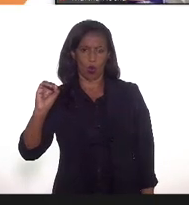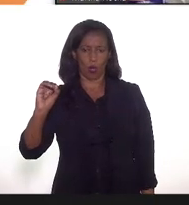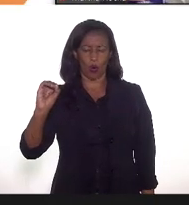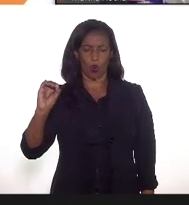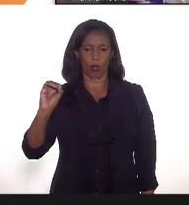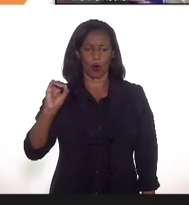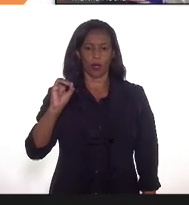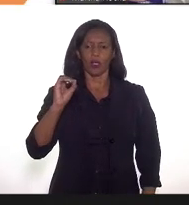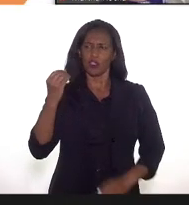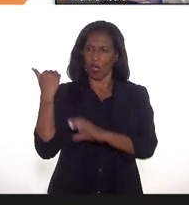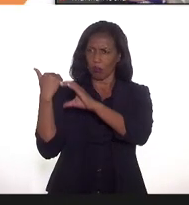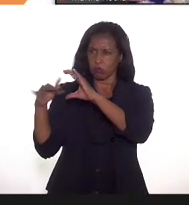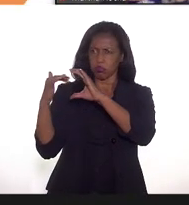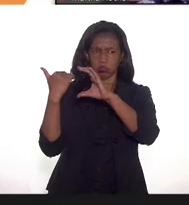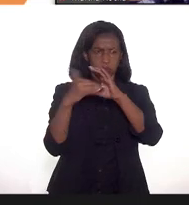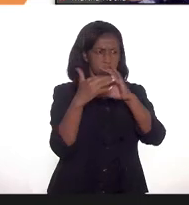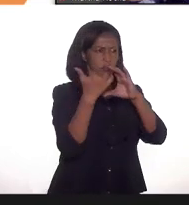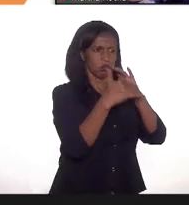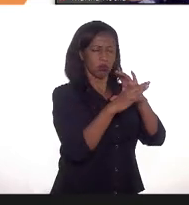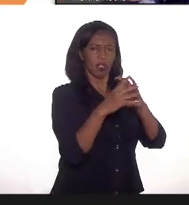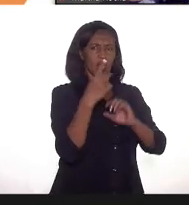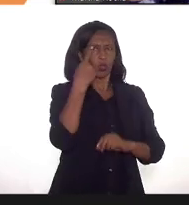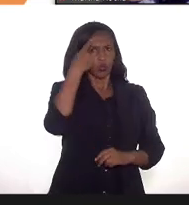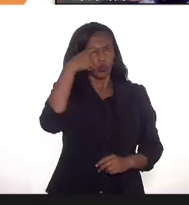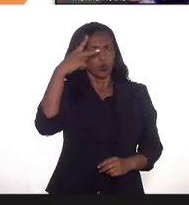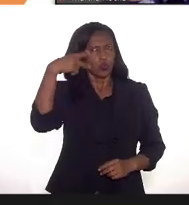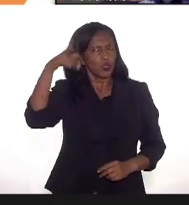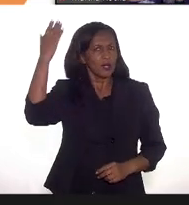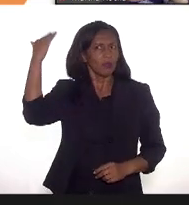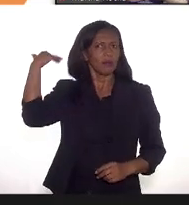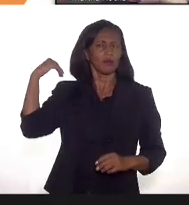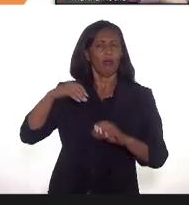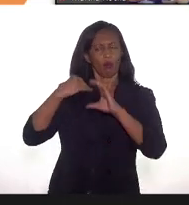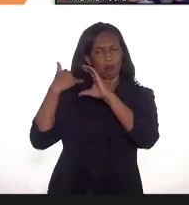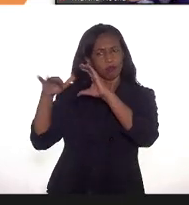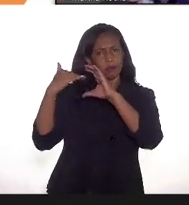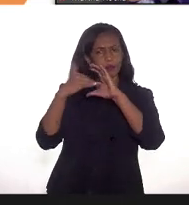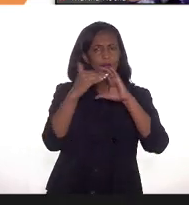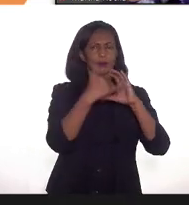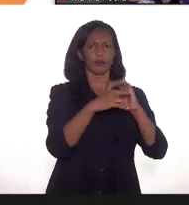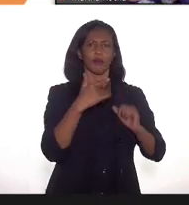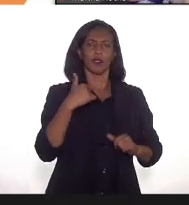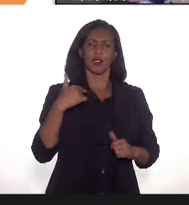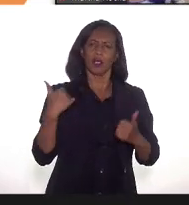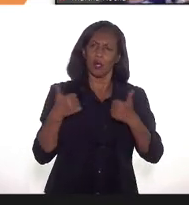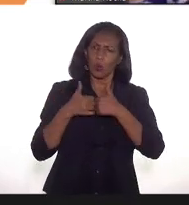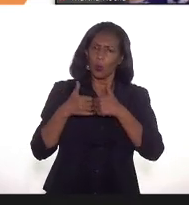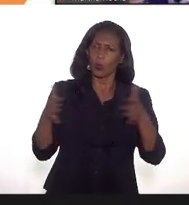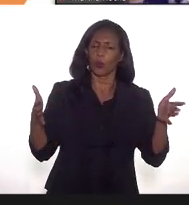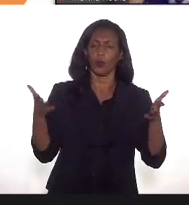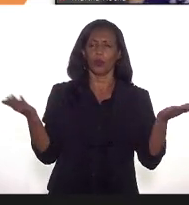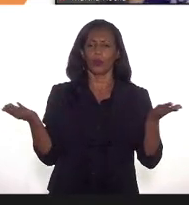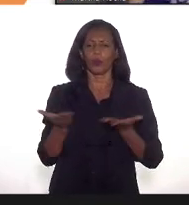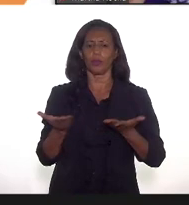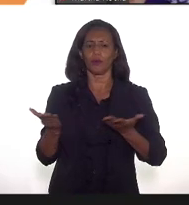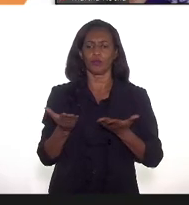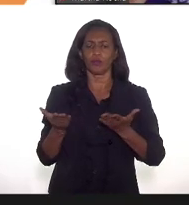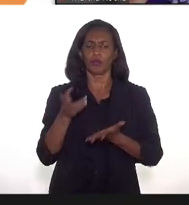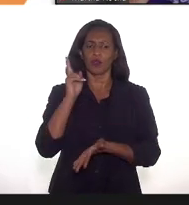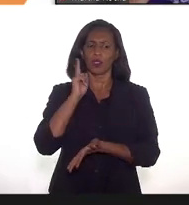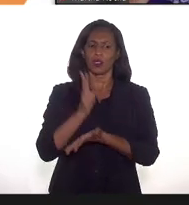que foi enviada para os senhores há 2 semanas atrás. E eu gostaria de iniciar